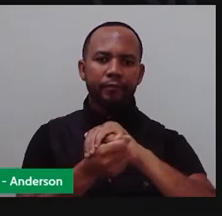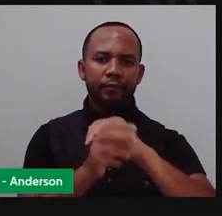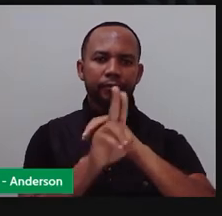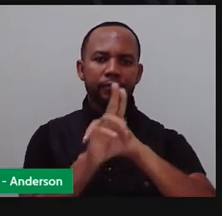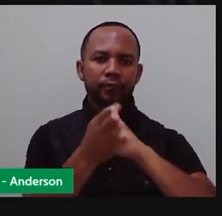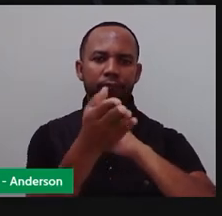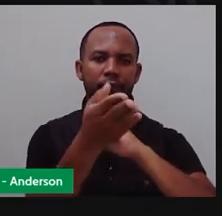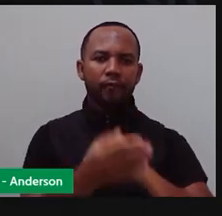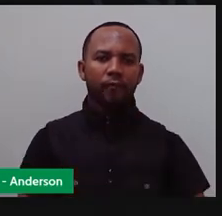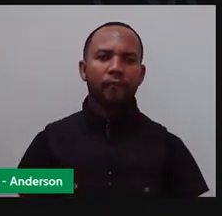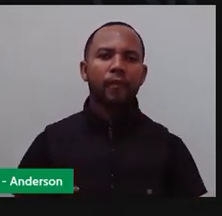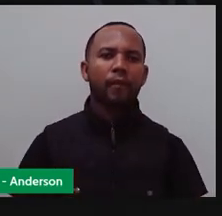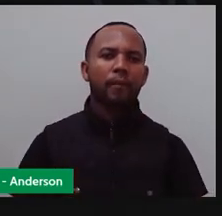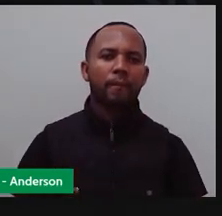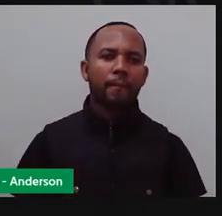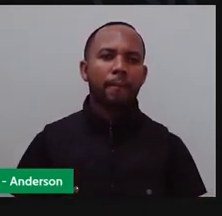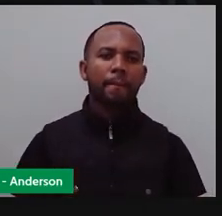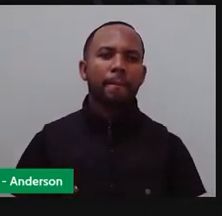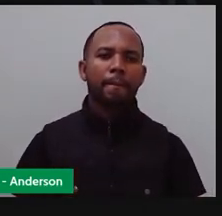Ó.